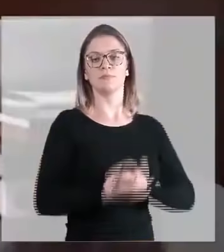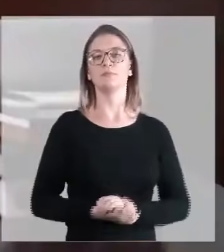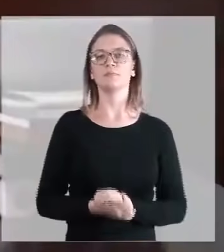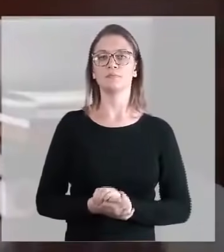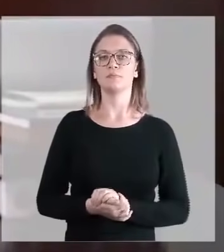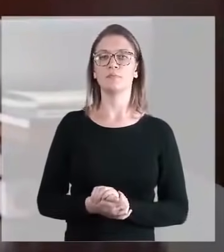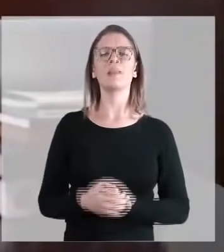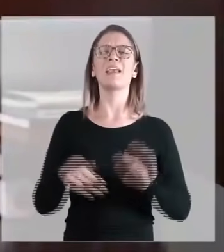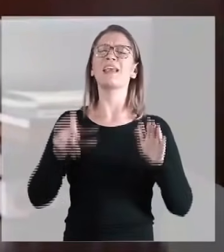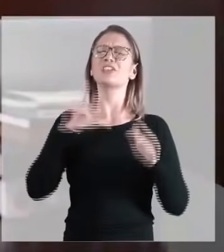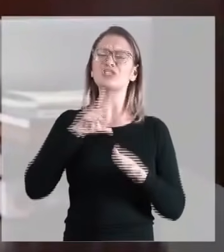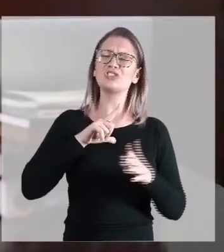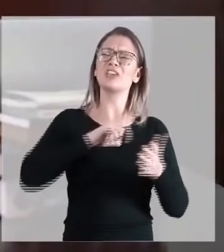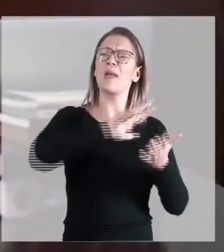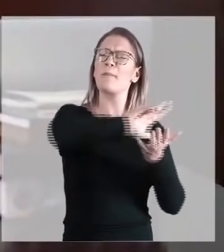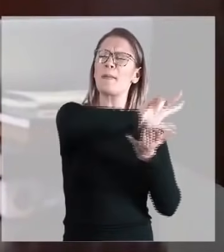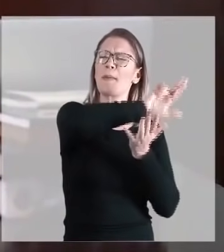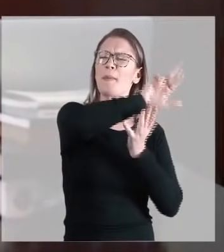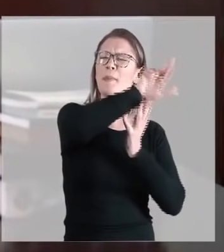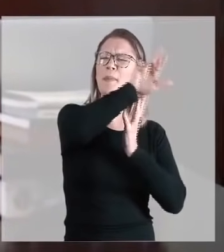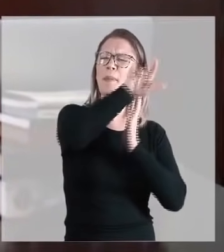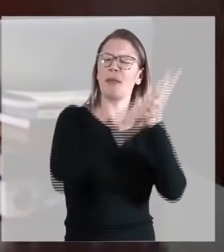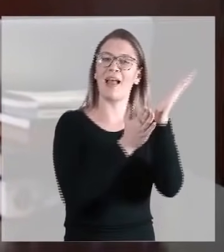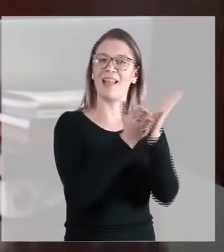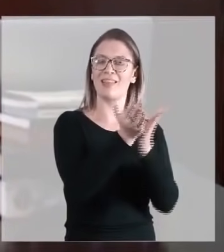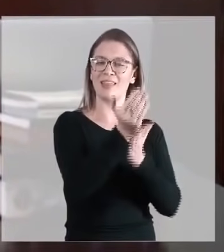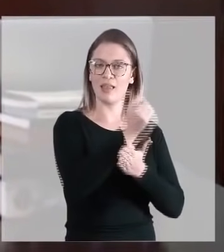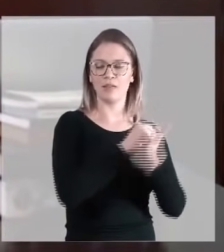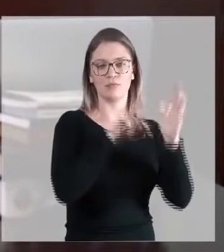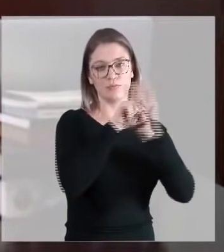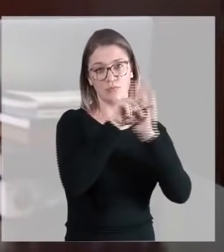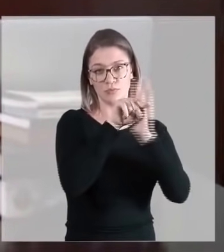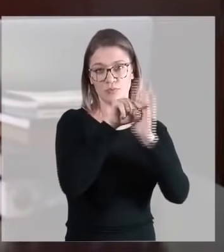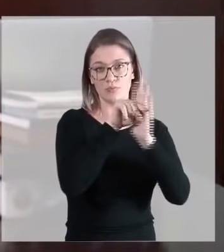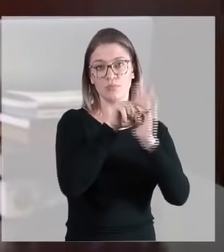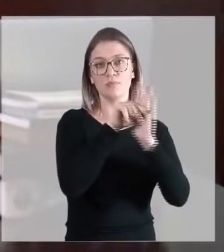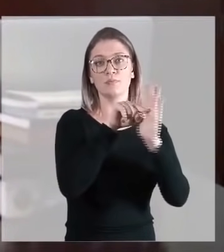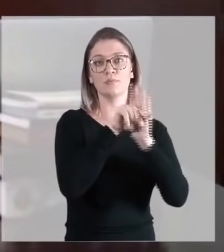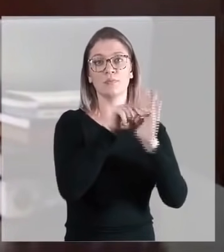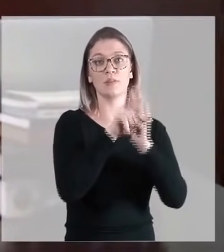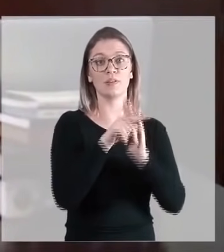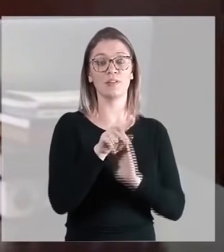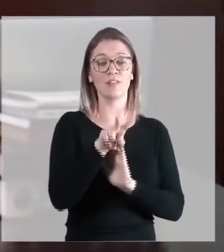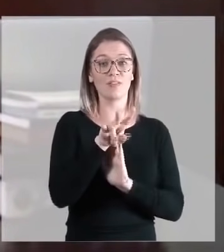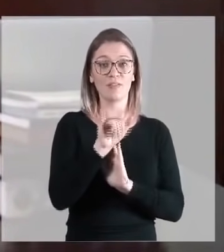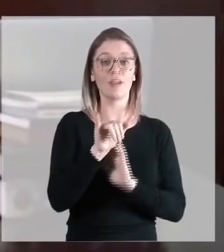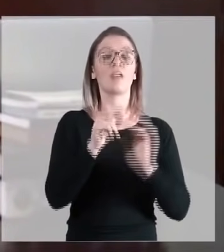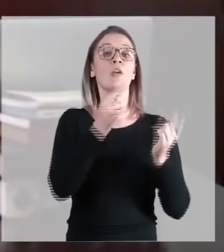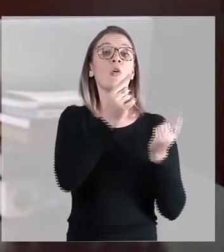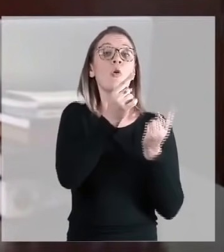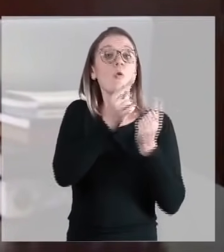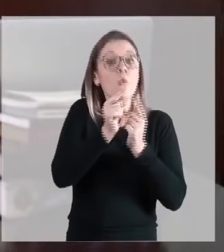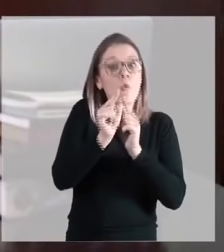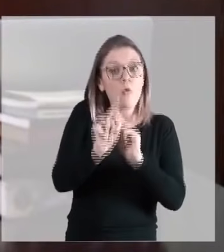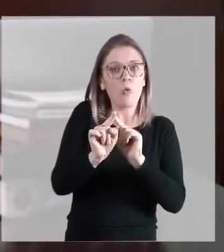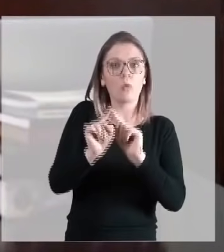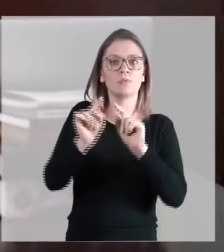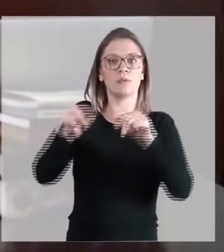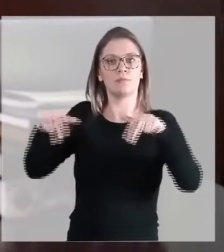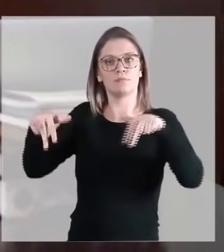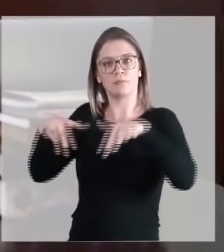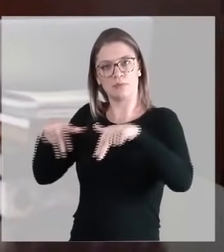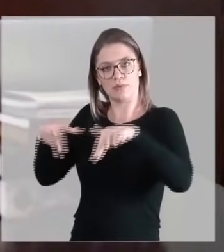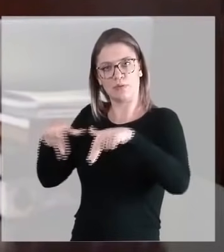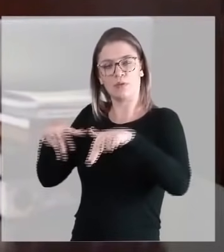identidade. E esses dados, e muitos outros, inúmeras outras pesquisas, contrariam os argumentos e as falácias que têm